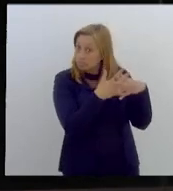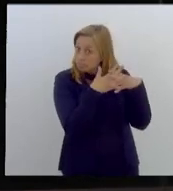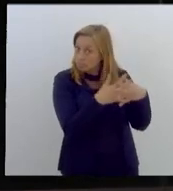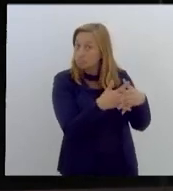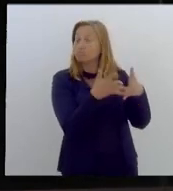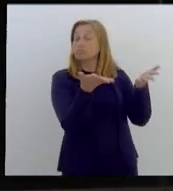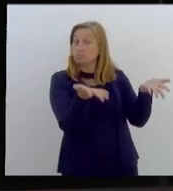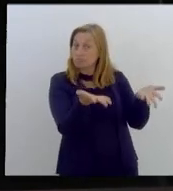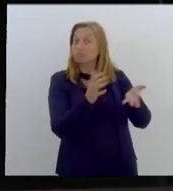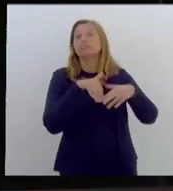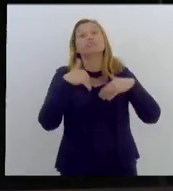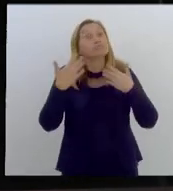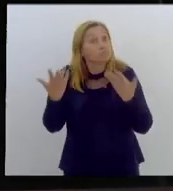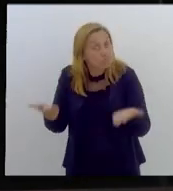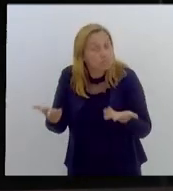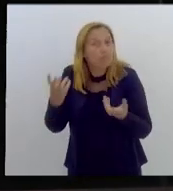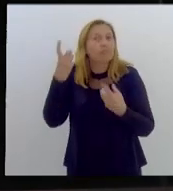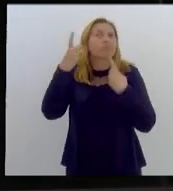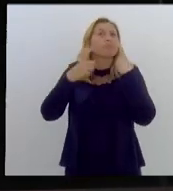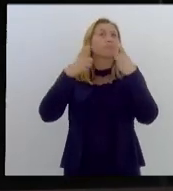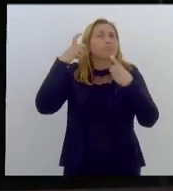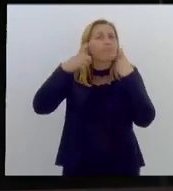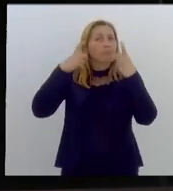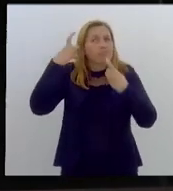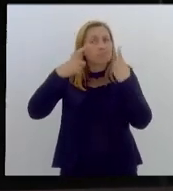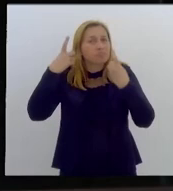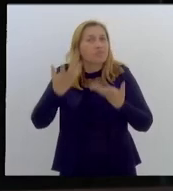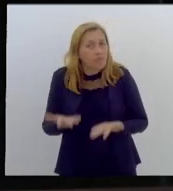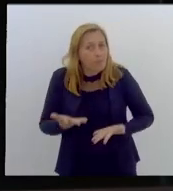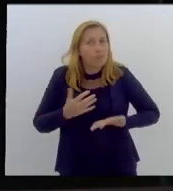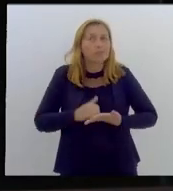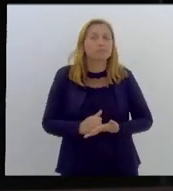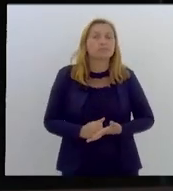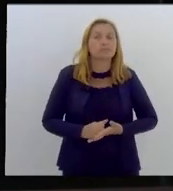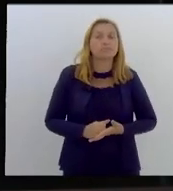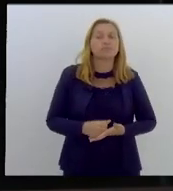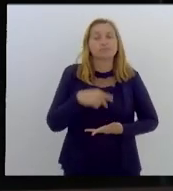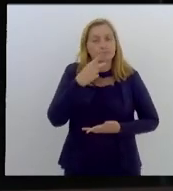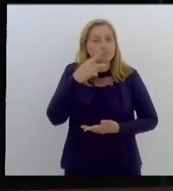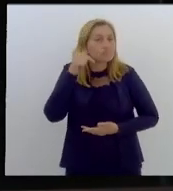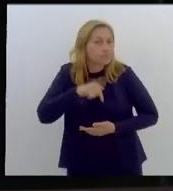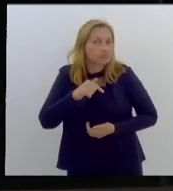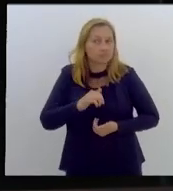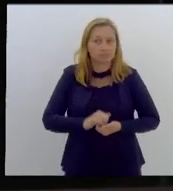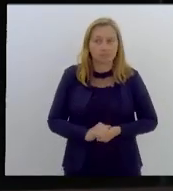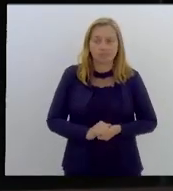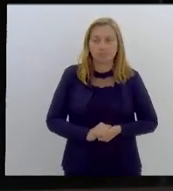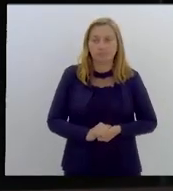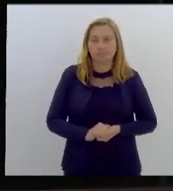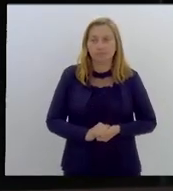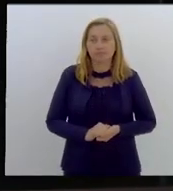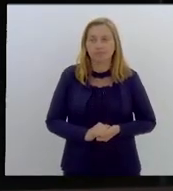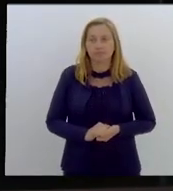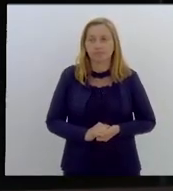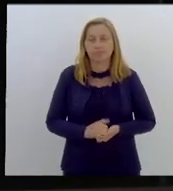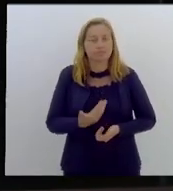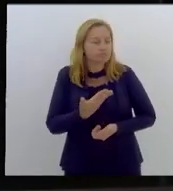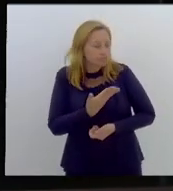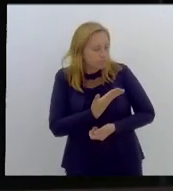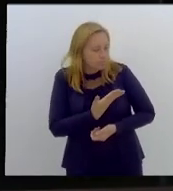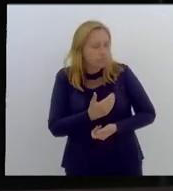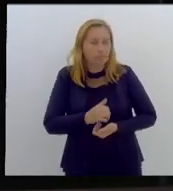daí. Então, essa preocupação é uma preocupação que eu trago aqui para os meus